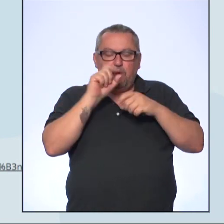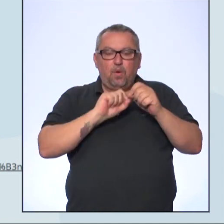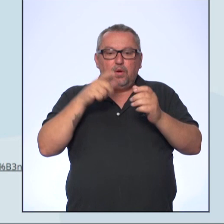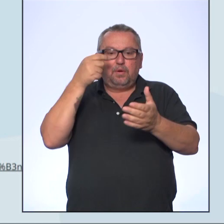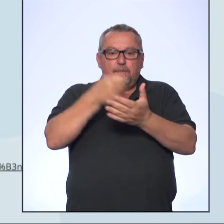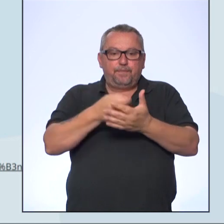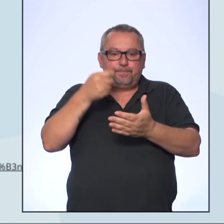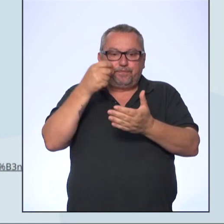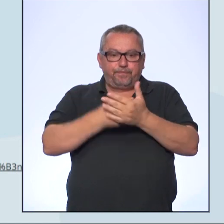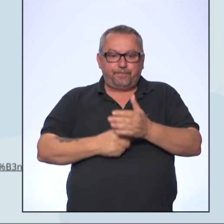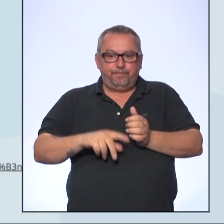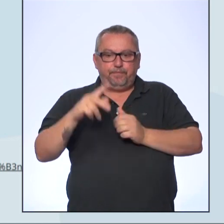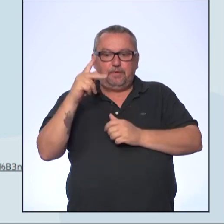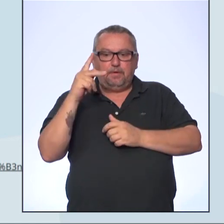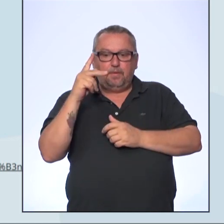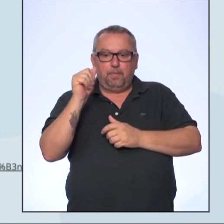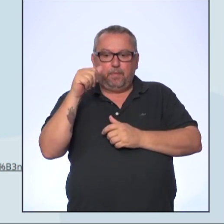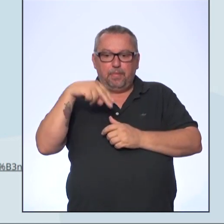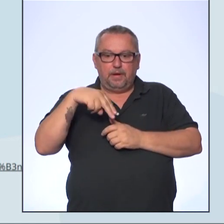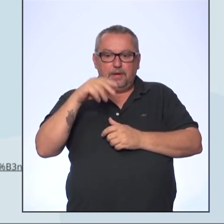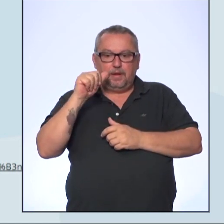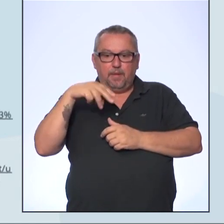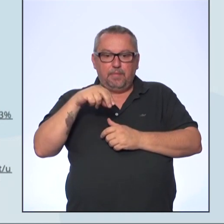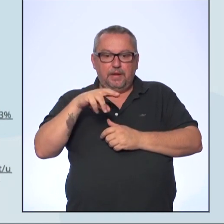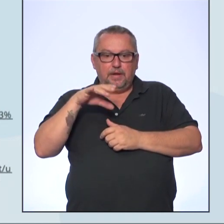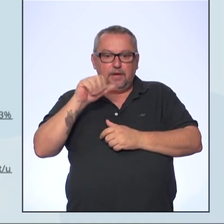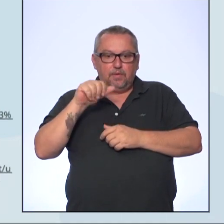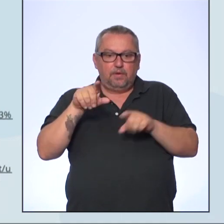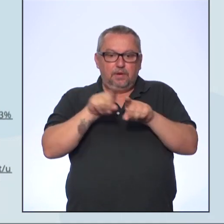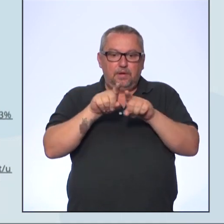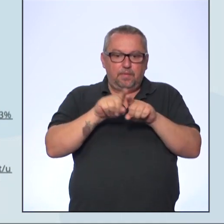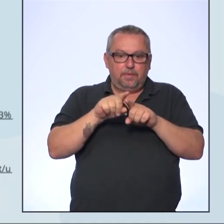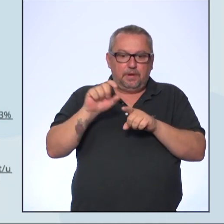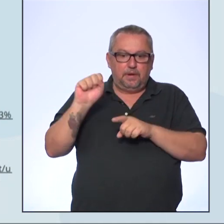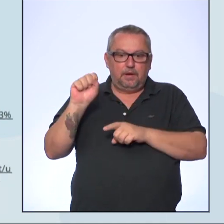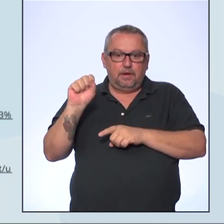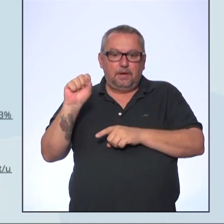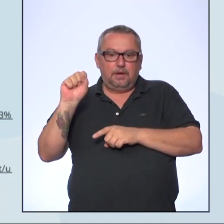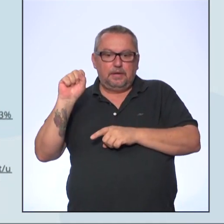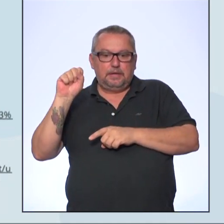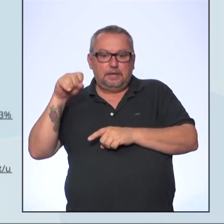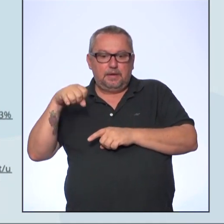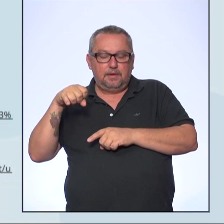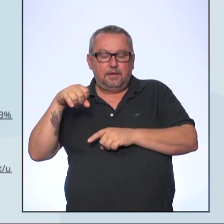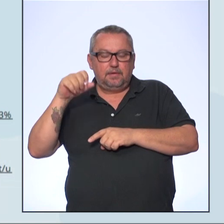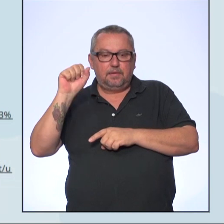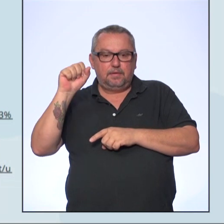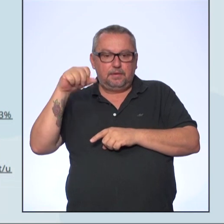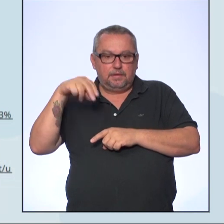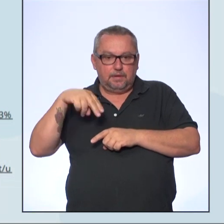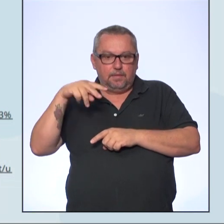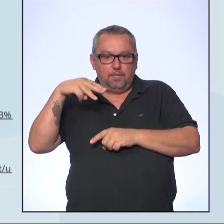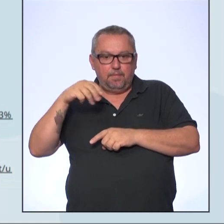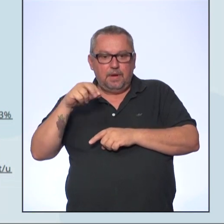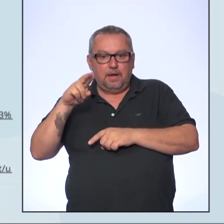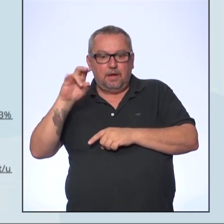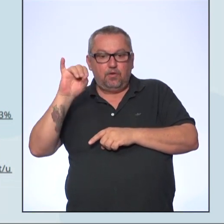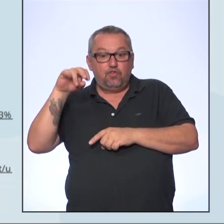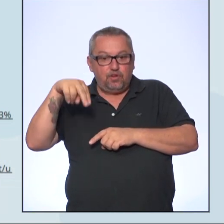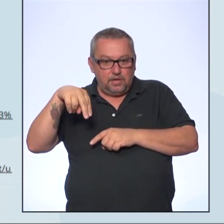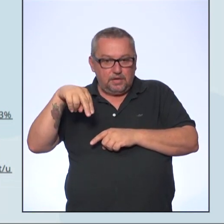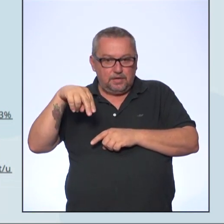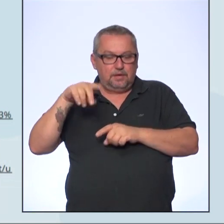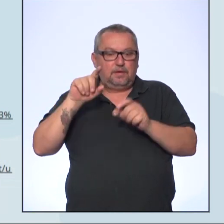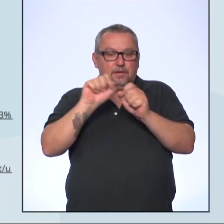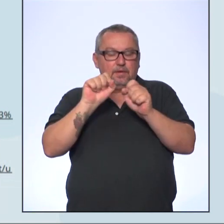o pan-americanismo. E o San Martín, que é esse cara aí, esse retrato do San Martín, por